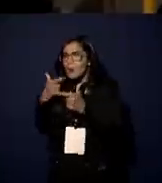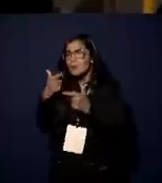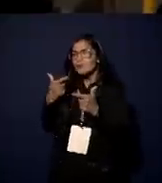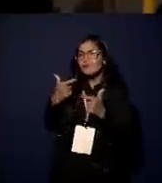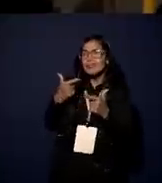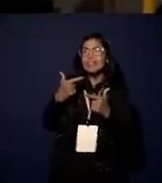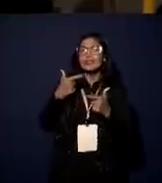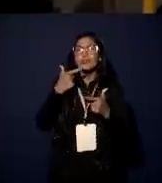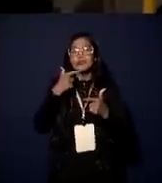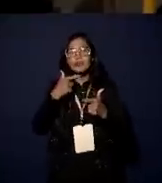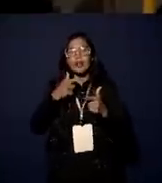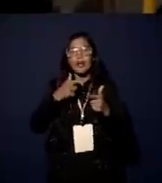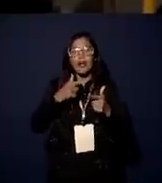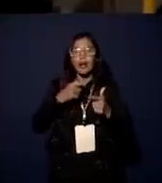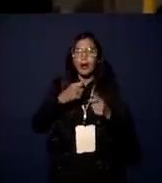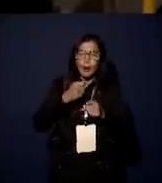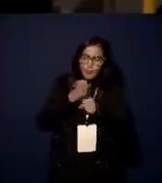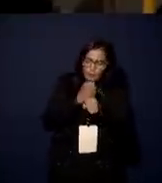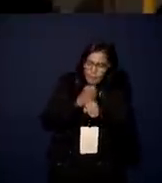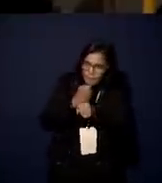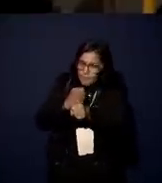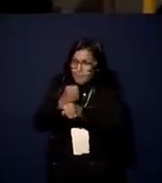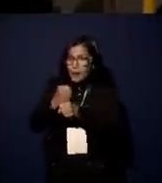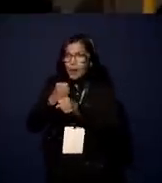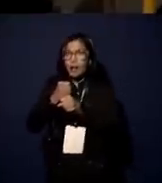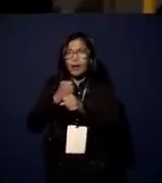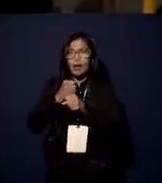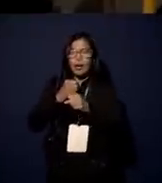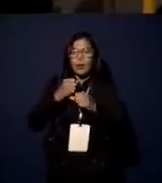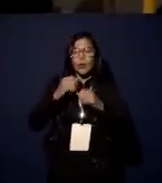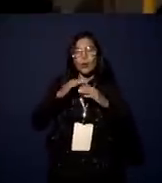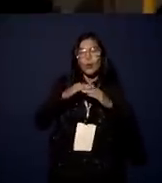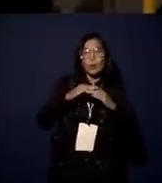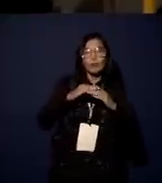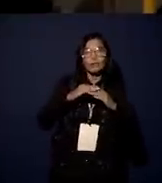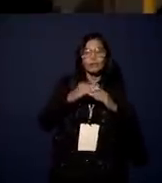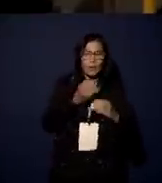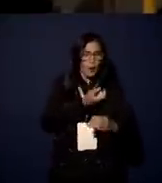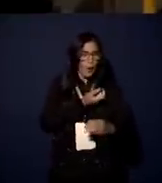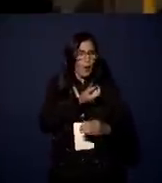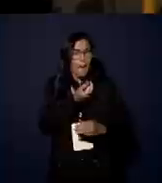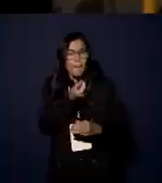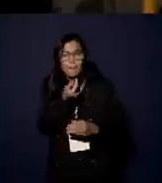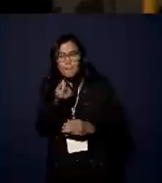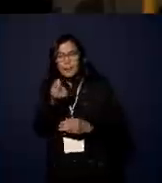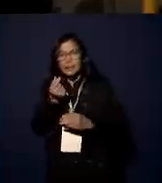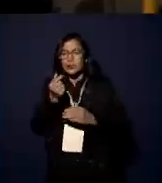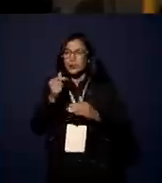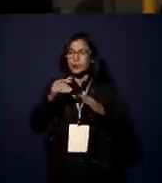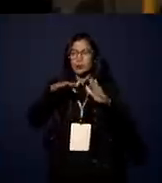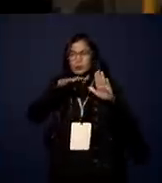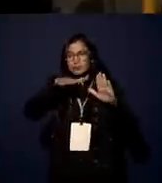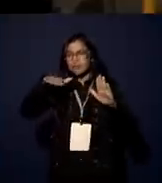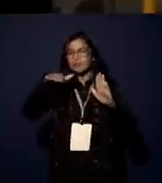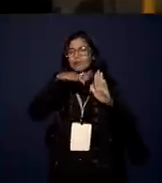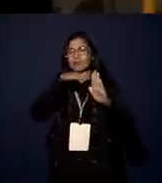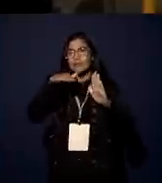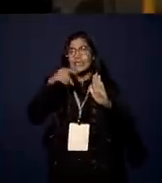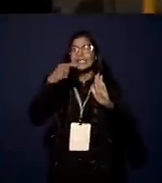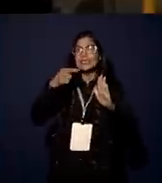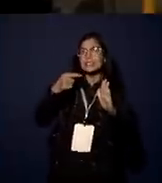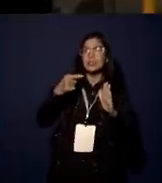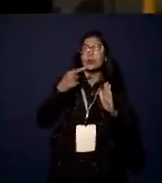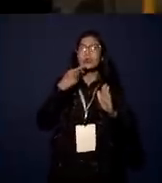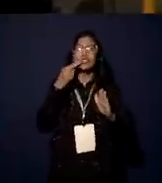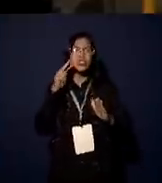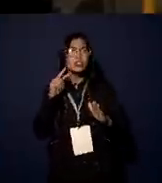transacionar tanto tempo com patamares de preço tão impossíveis de serem praticados acho que é um pouco do exemplo que a gente viu